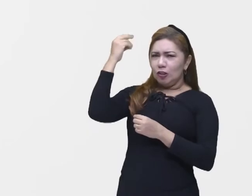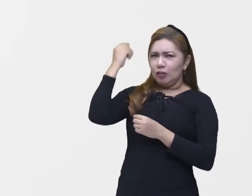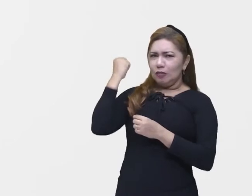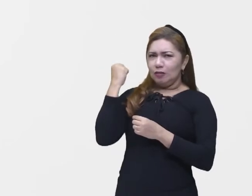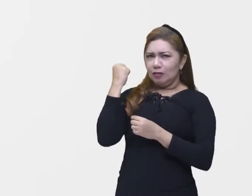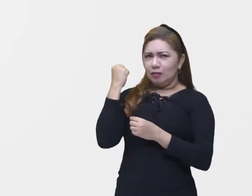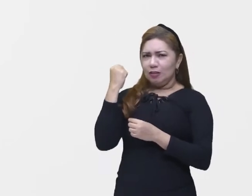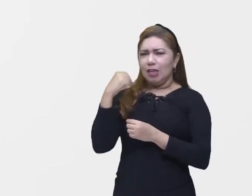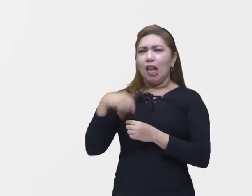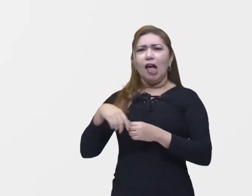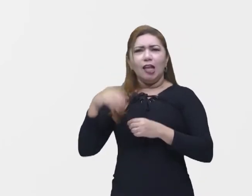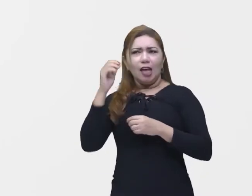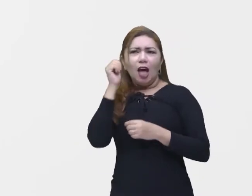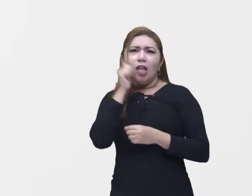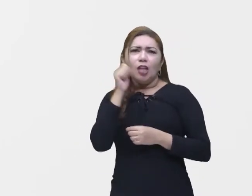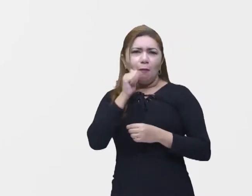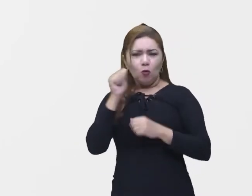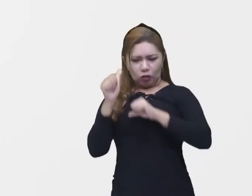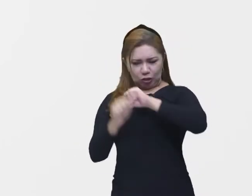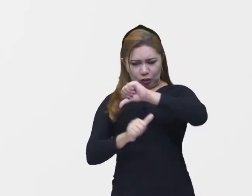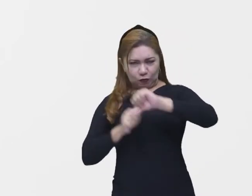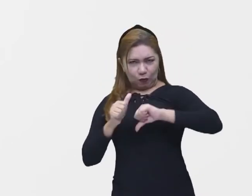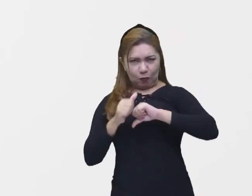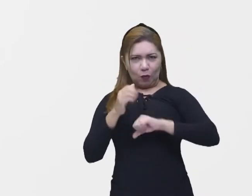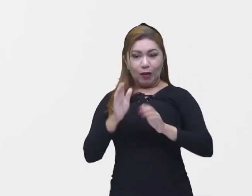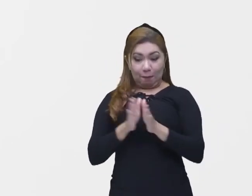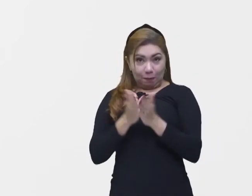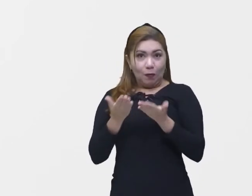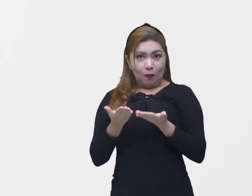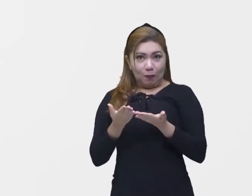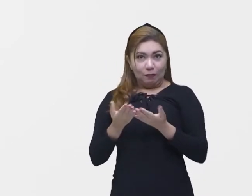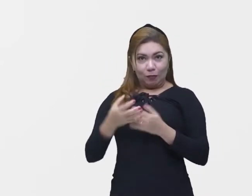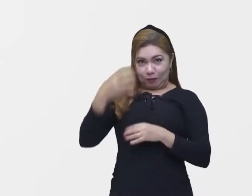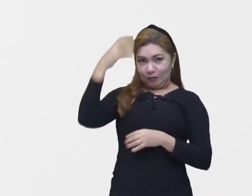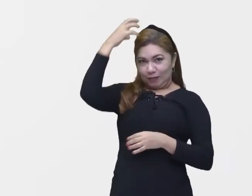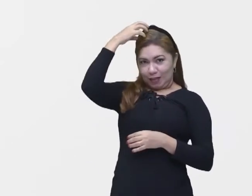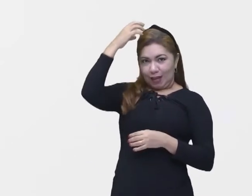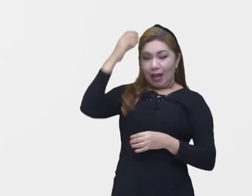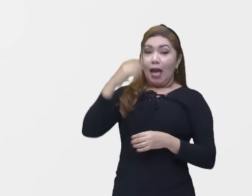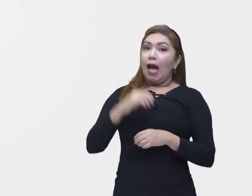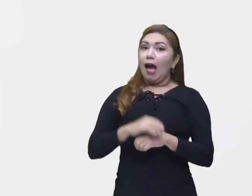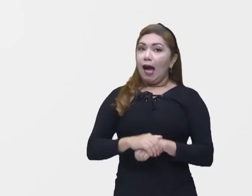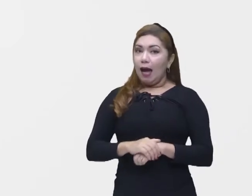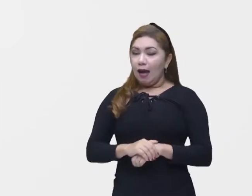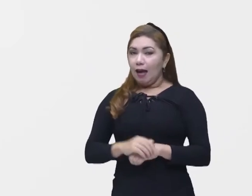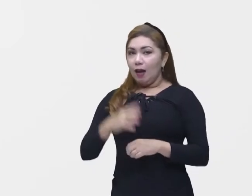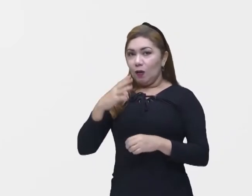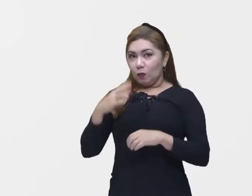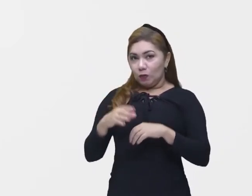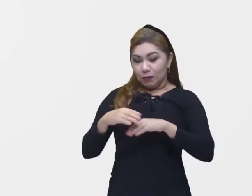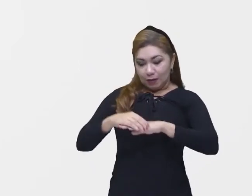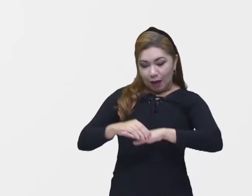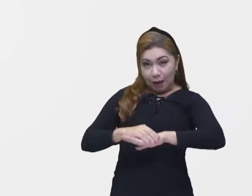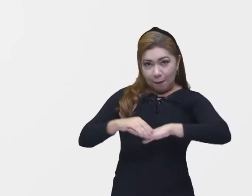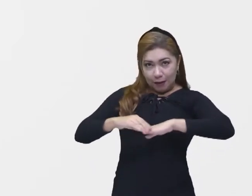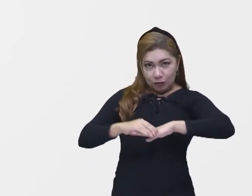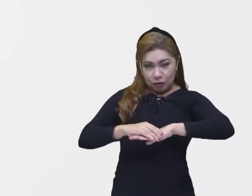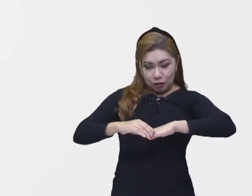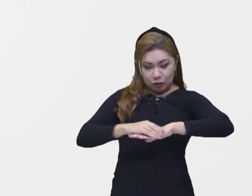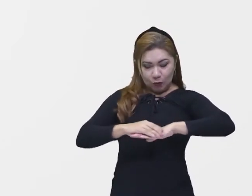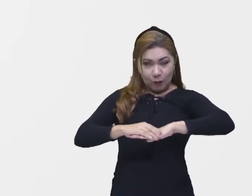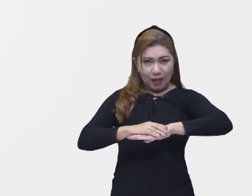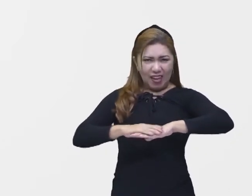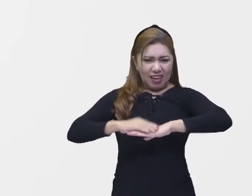das antigas, o sapatinho de cristal era de couro de pele e que numa delas o